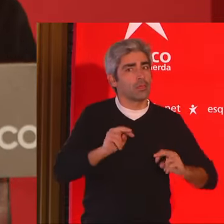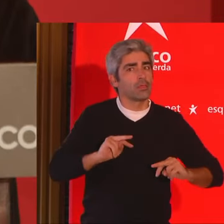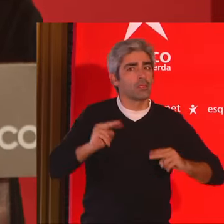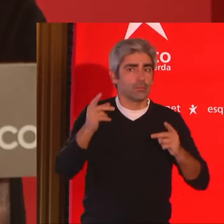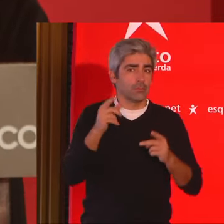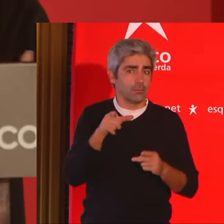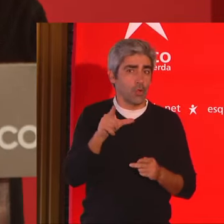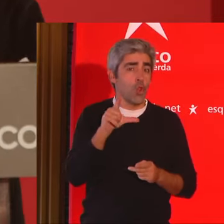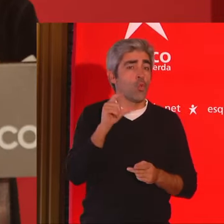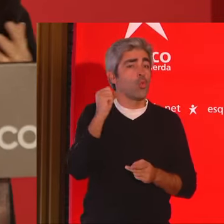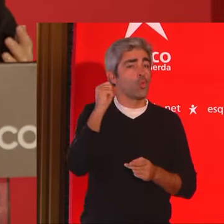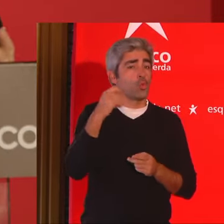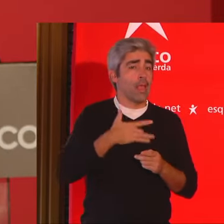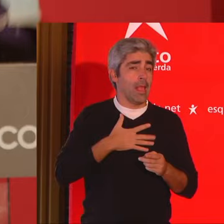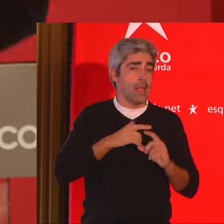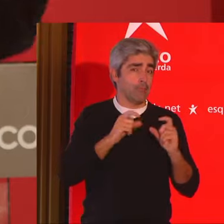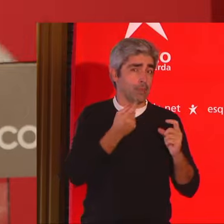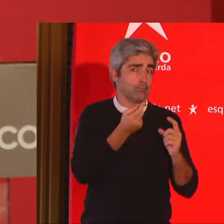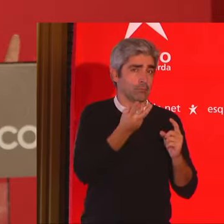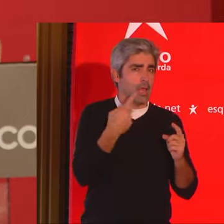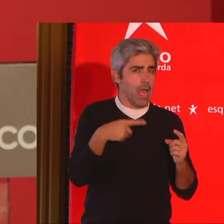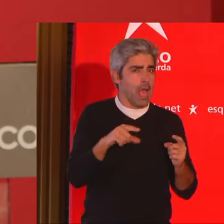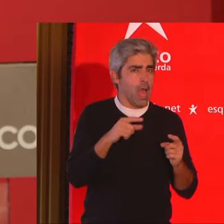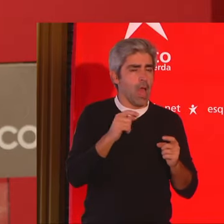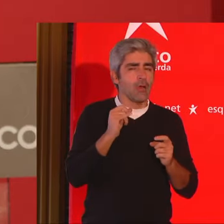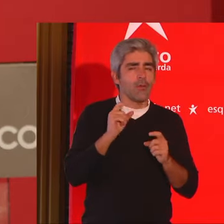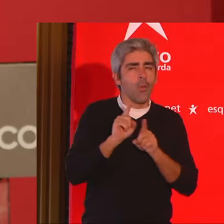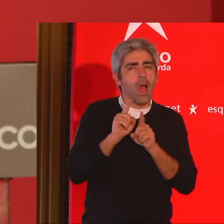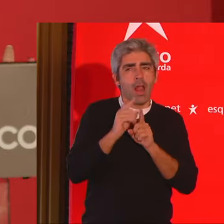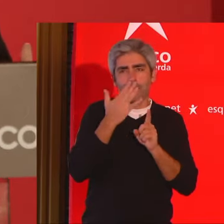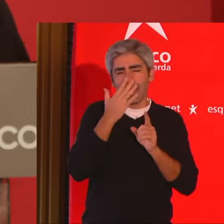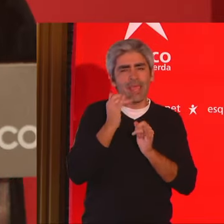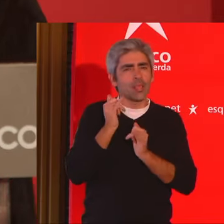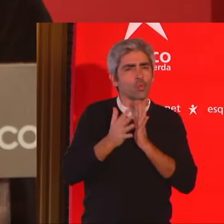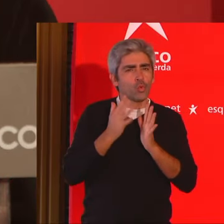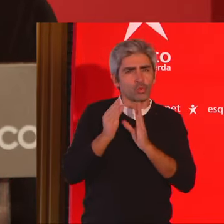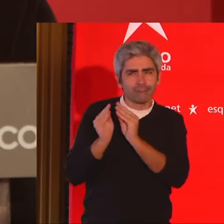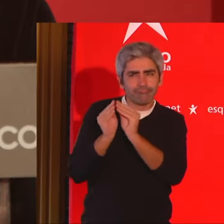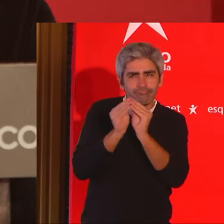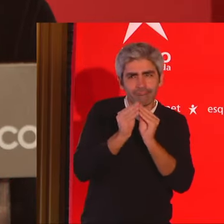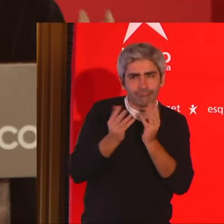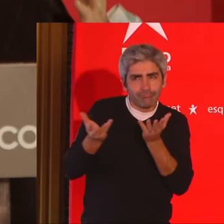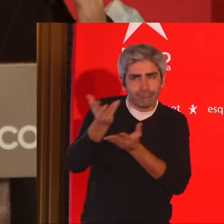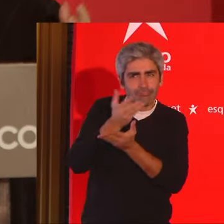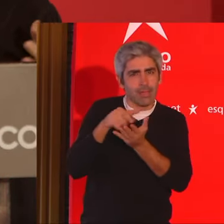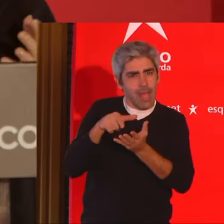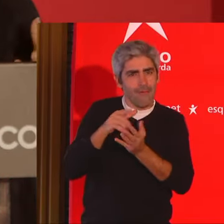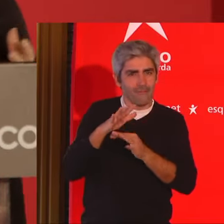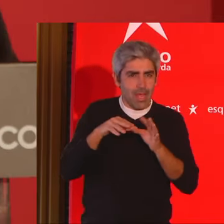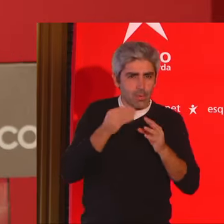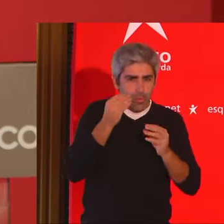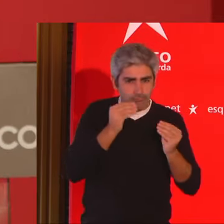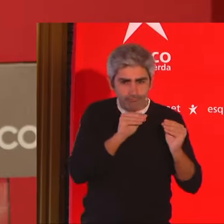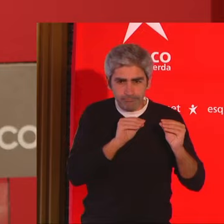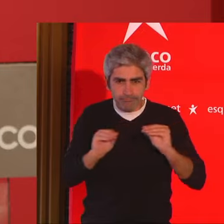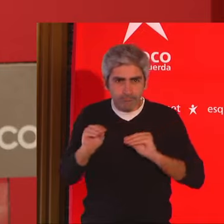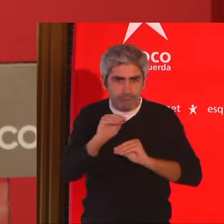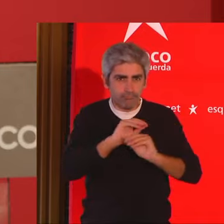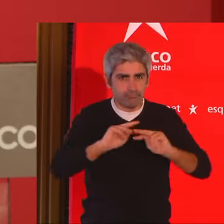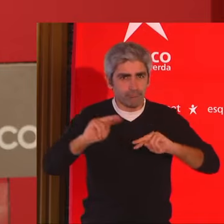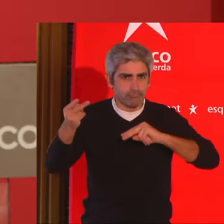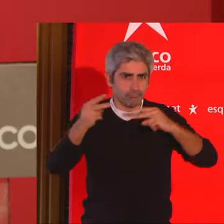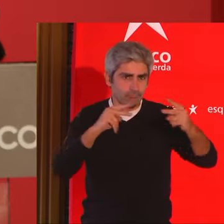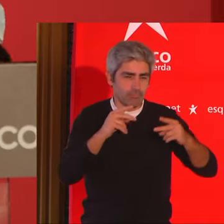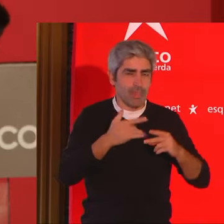de lucros são diversas e há toda uma indústria montada para o fazer. Essa indústria é assente nas